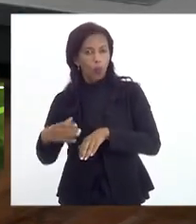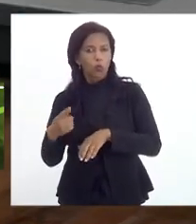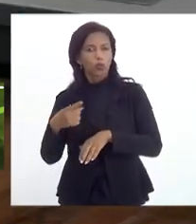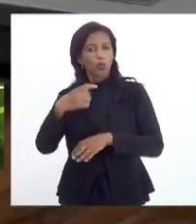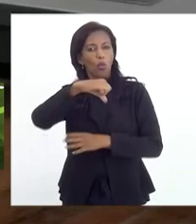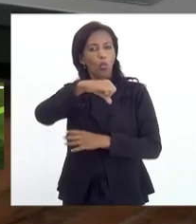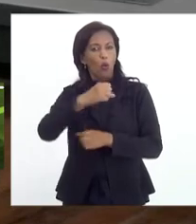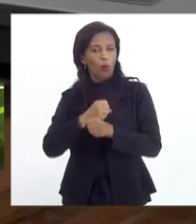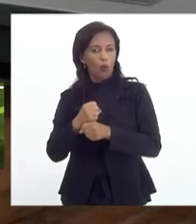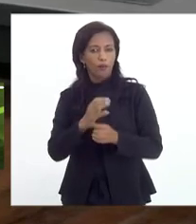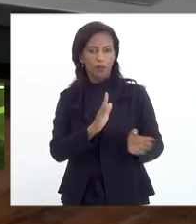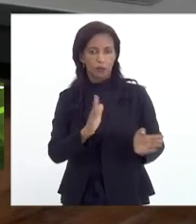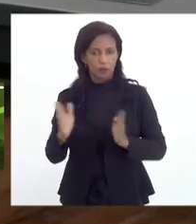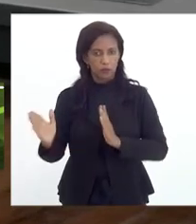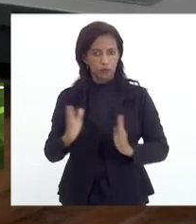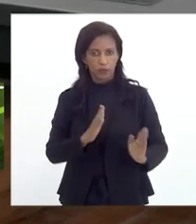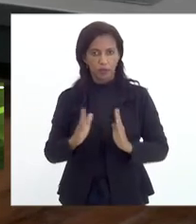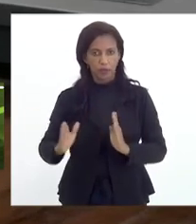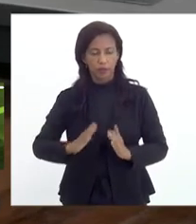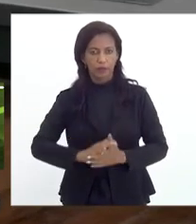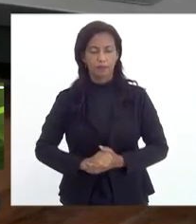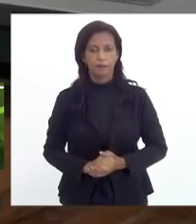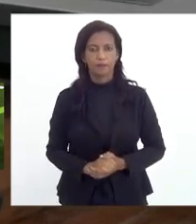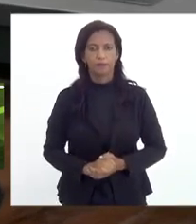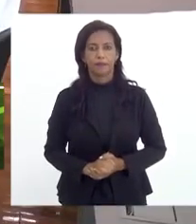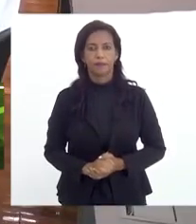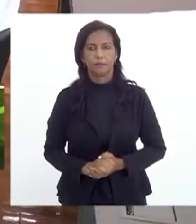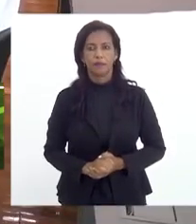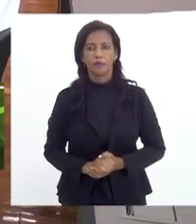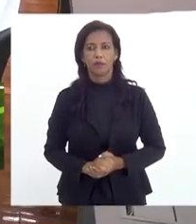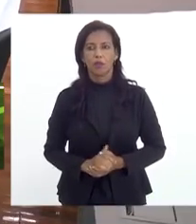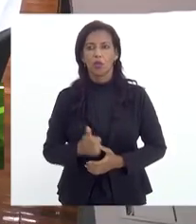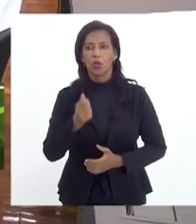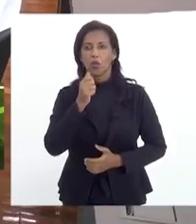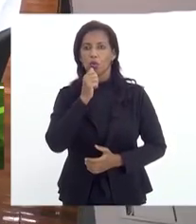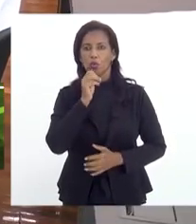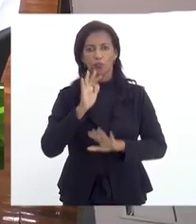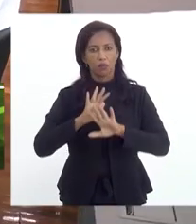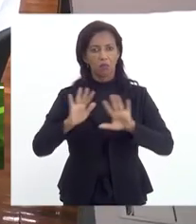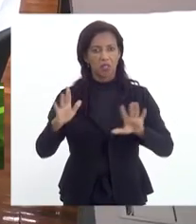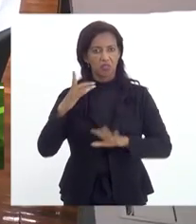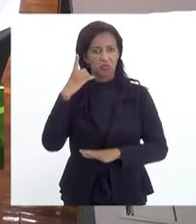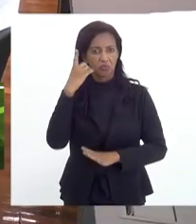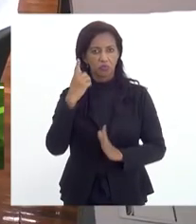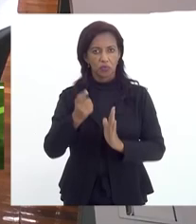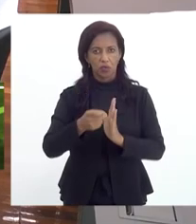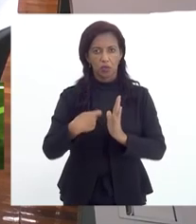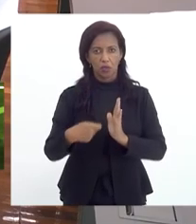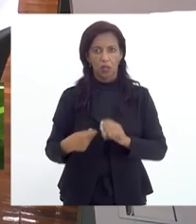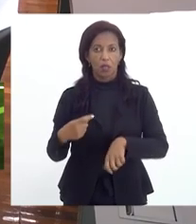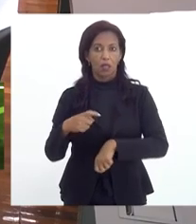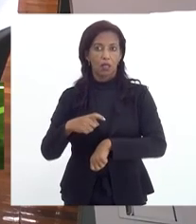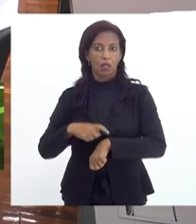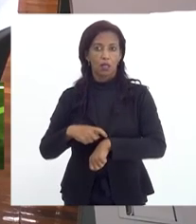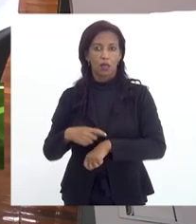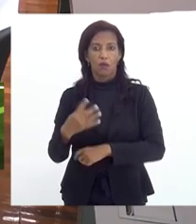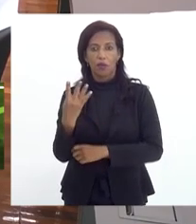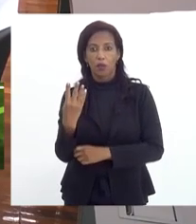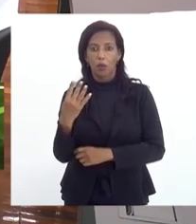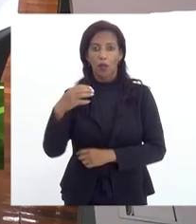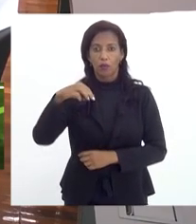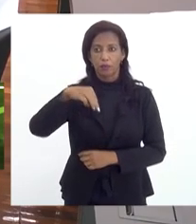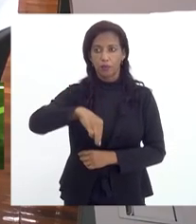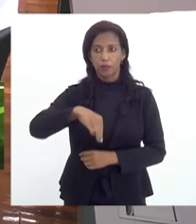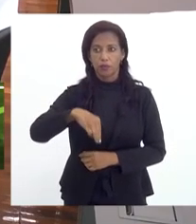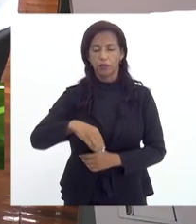nove anos Bem Não há mais Parlamentares inscritos E a hora É a hora Faltam quatro minutos